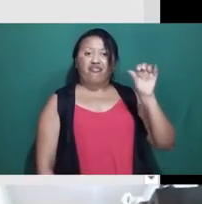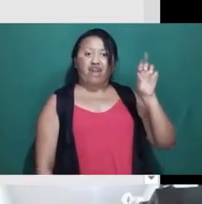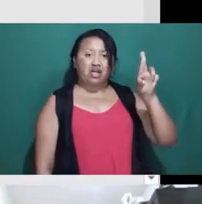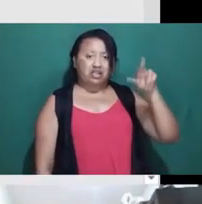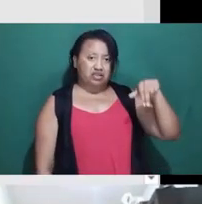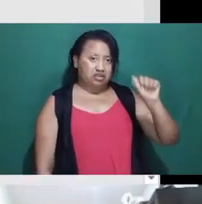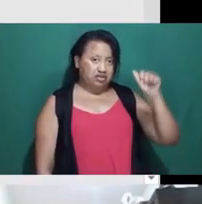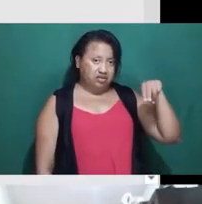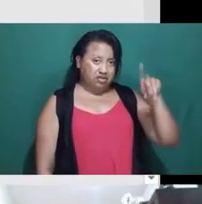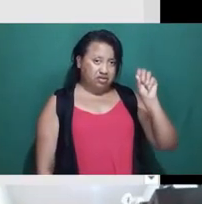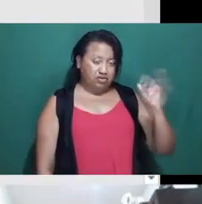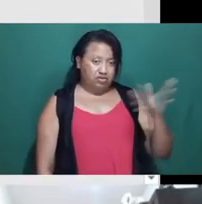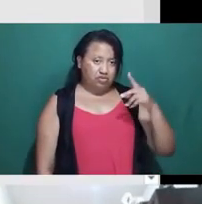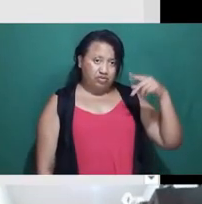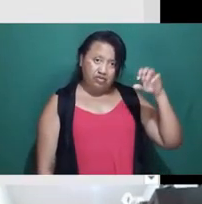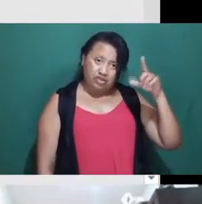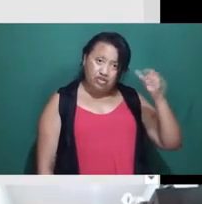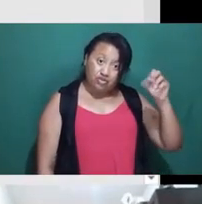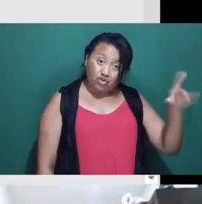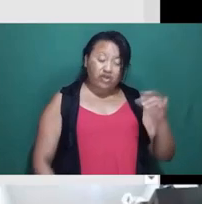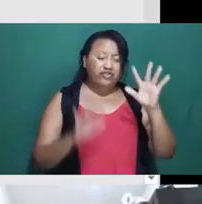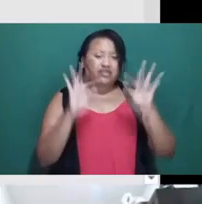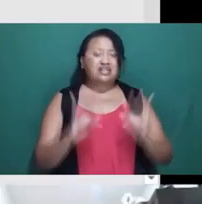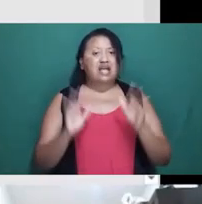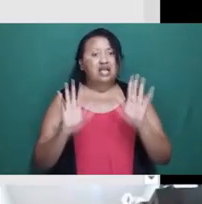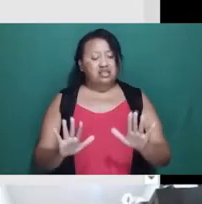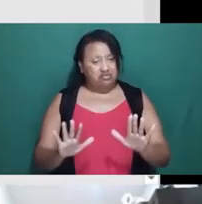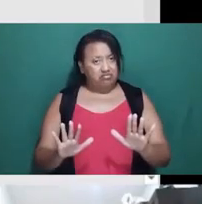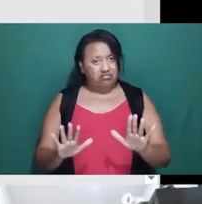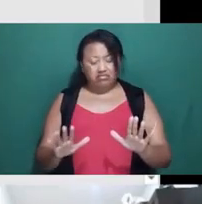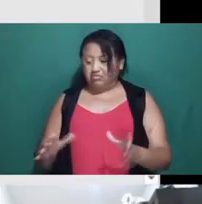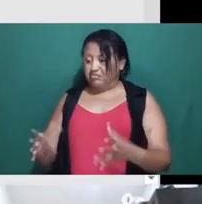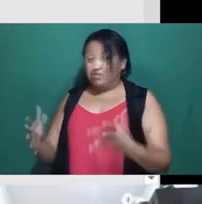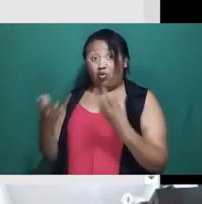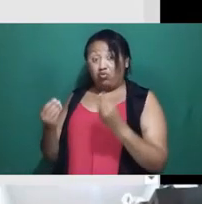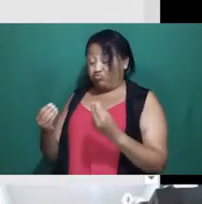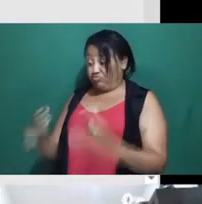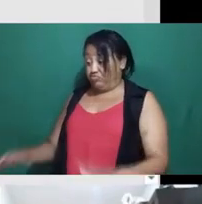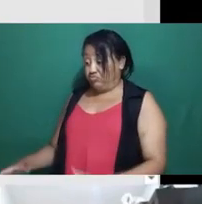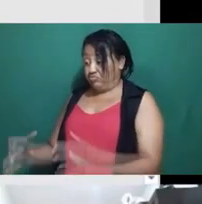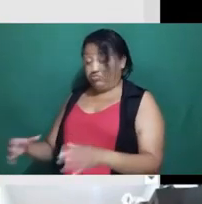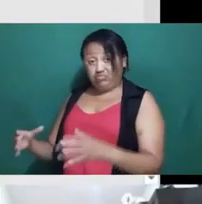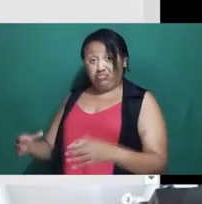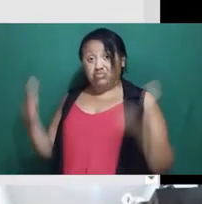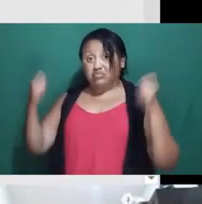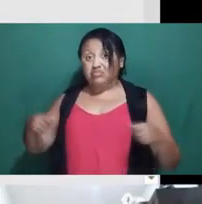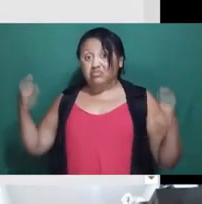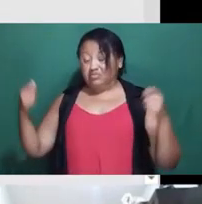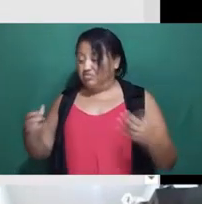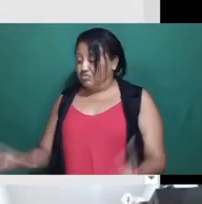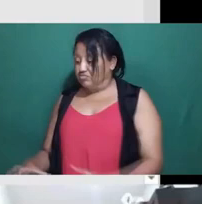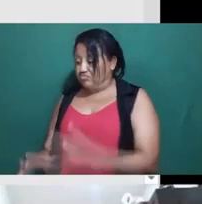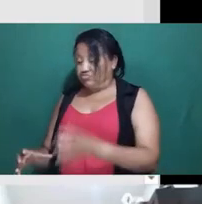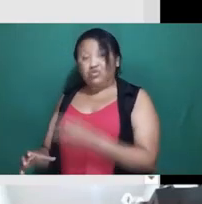E que ele finaliza assim e assim nas caras de roda gira a entreter a razão esse comboio de